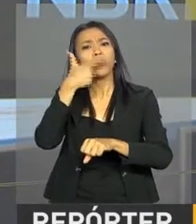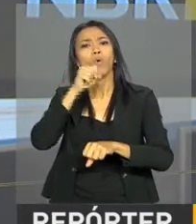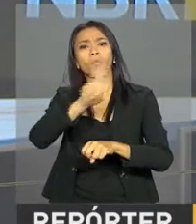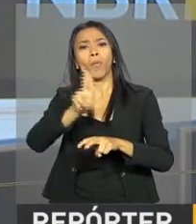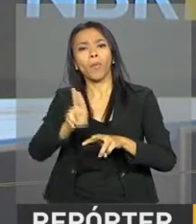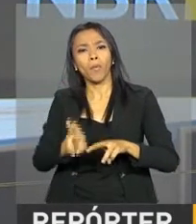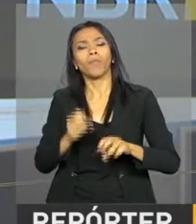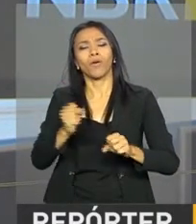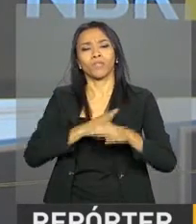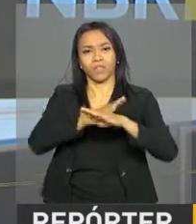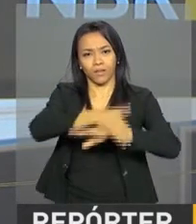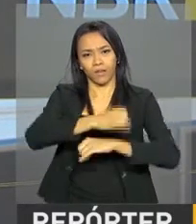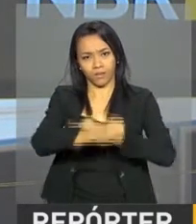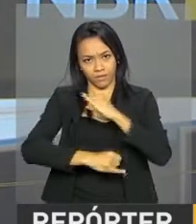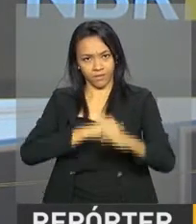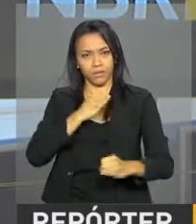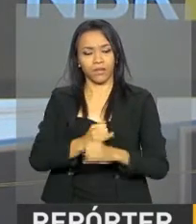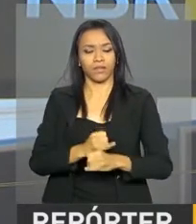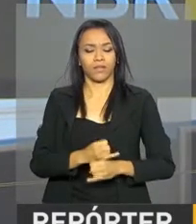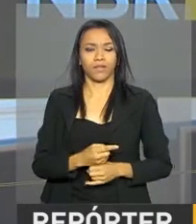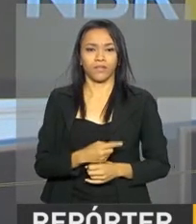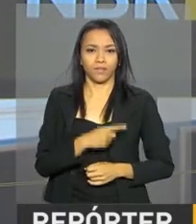pela internet no endereço